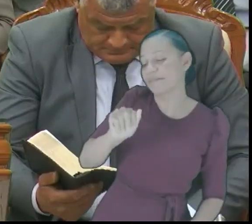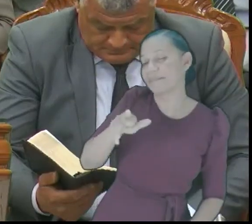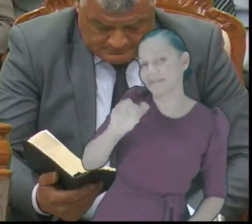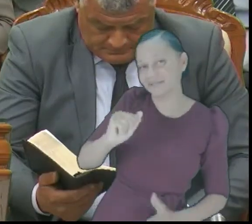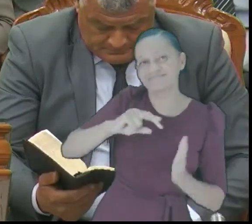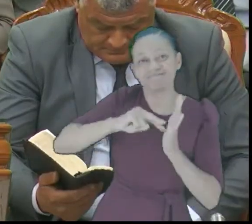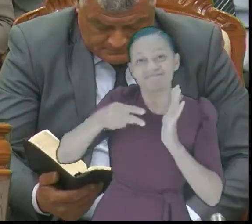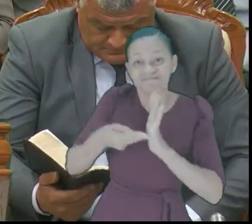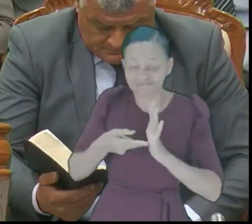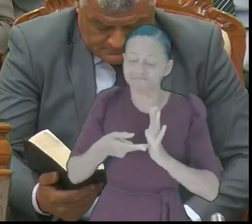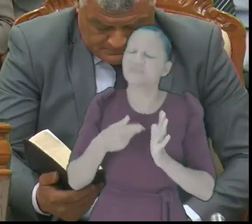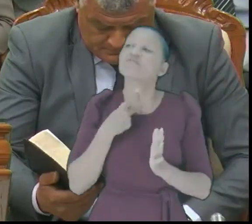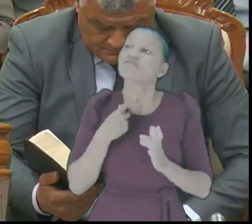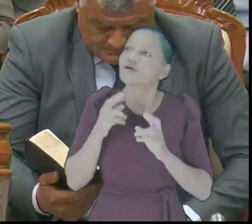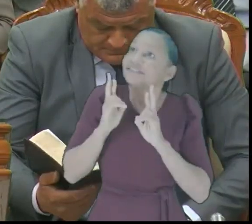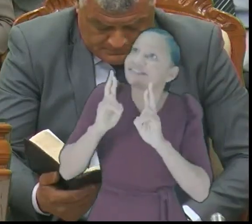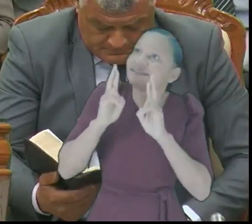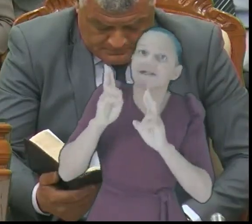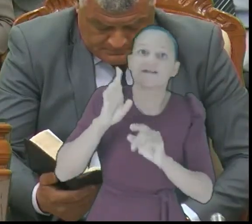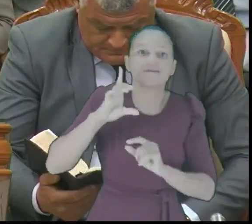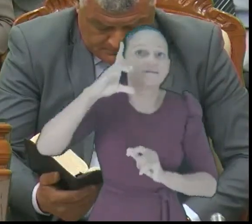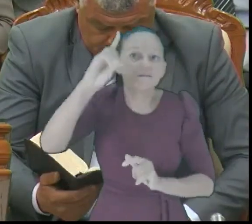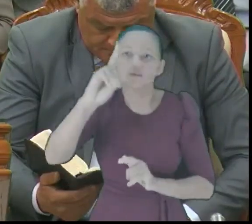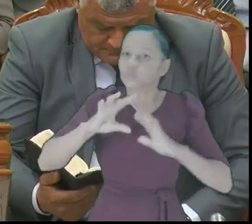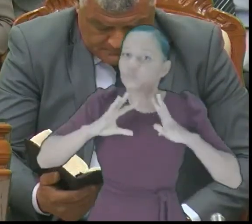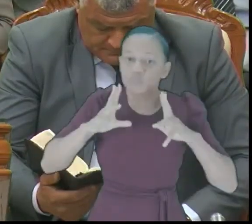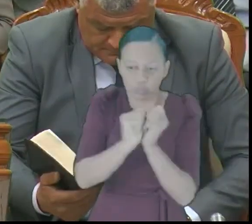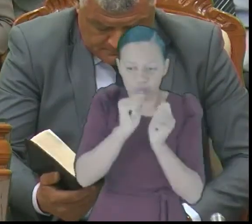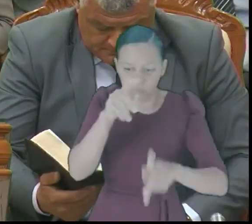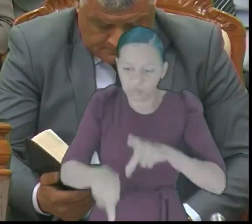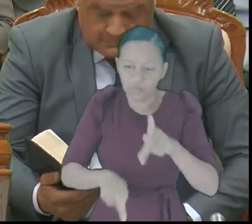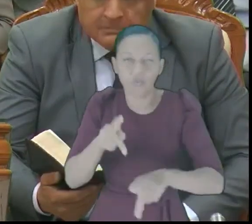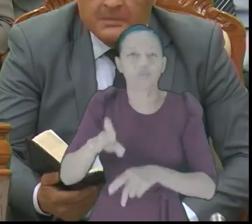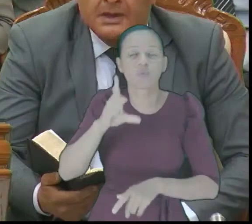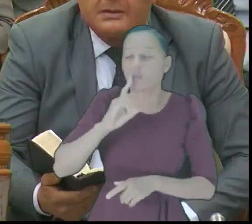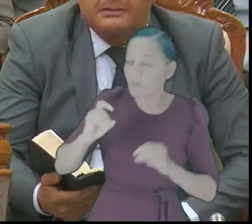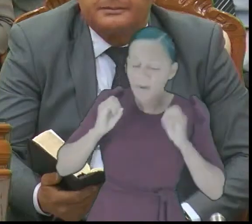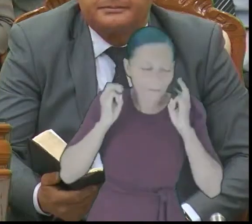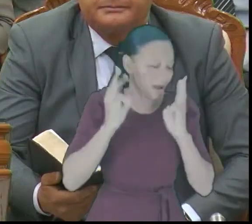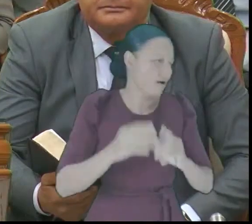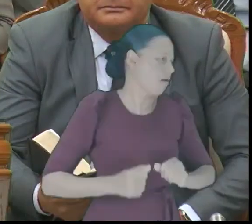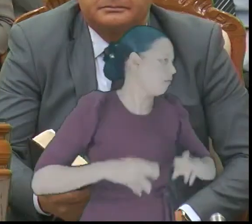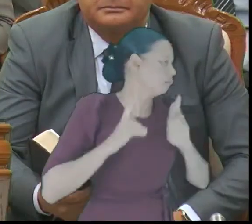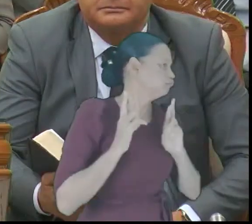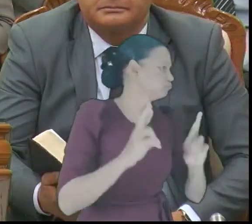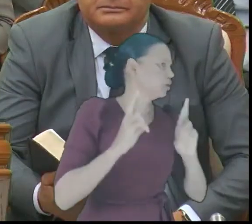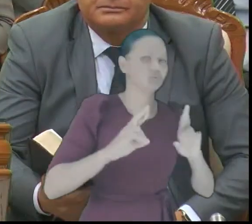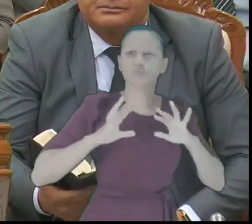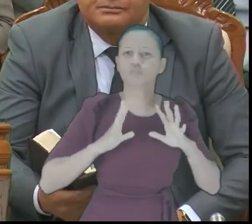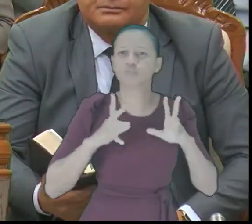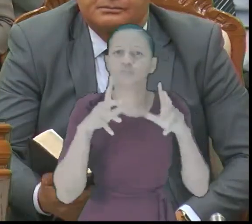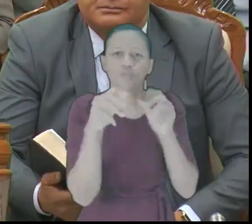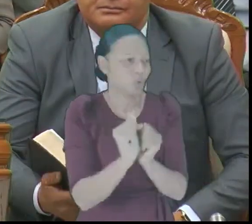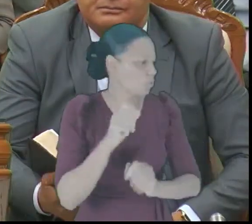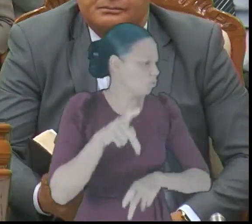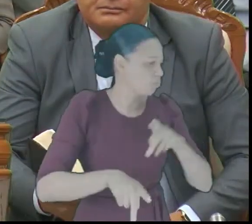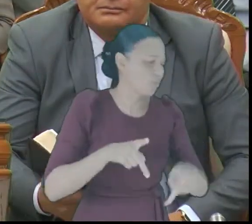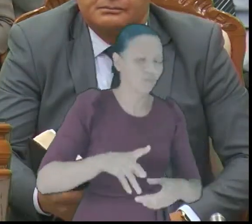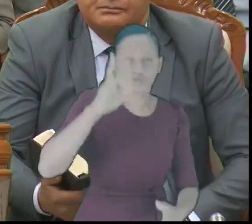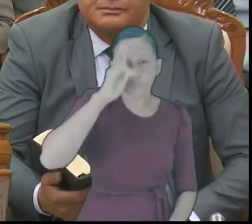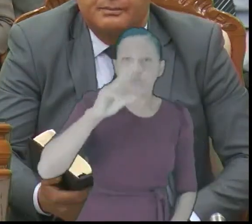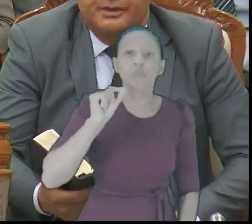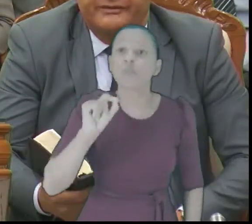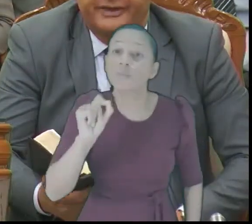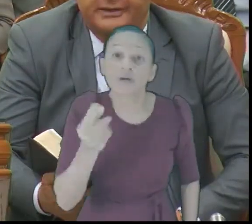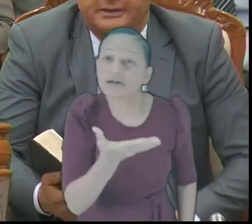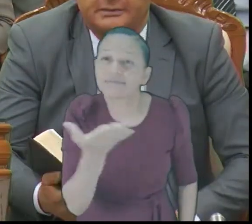o mesmo. Quisera Deus que todo o povo do Senhor fosse o que? Moisés disse, Oxalá, que todo o povo do Senhor fosse o que,